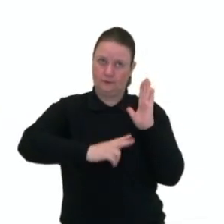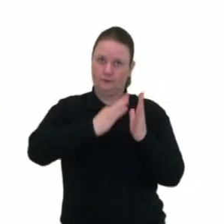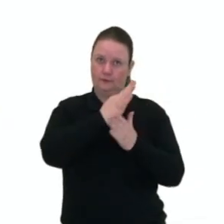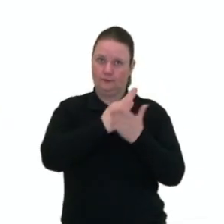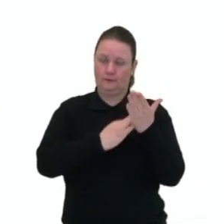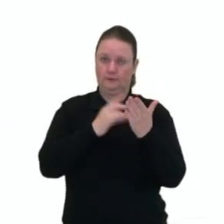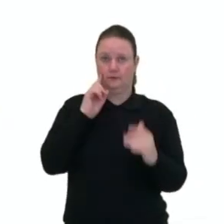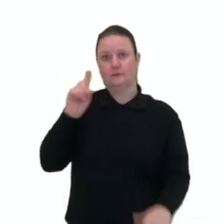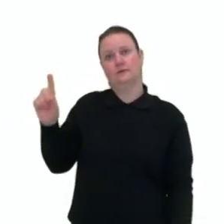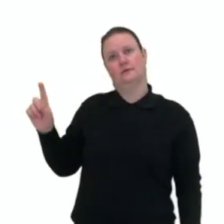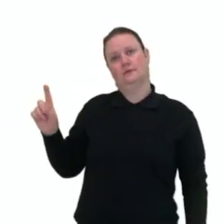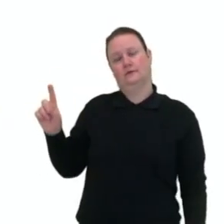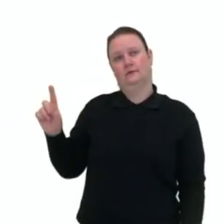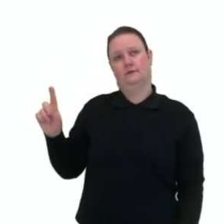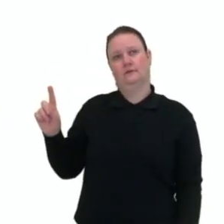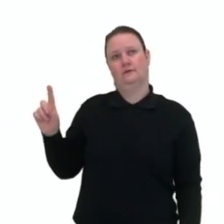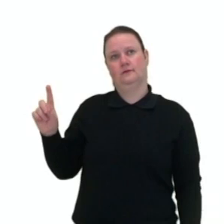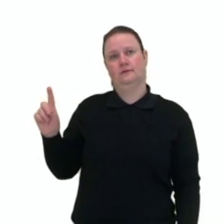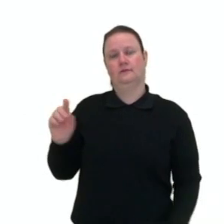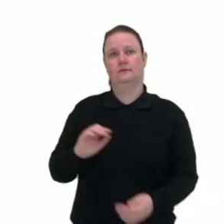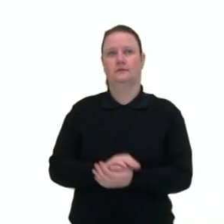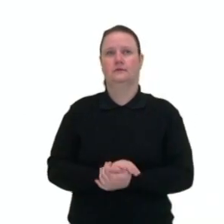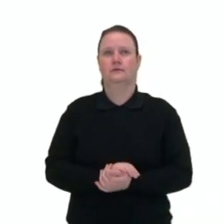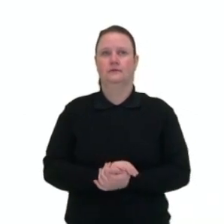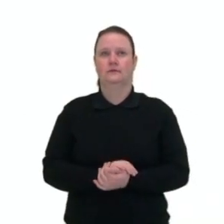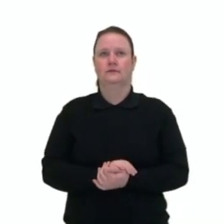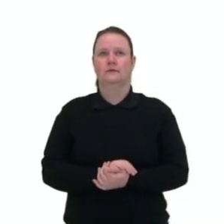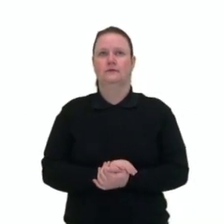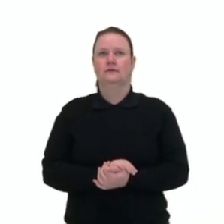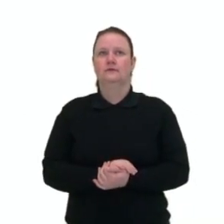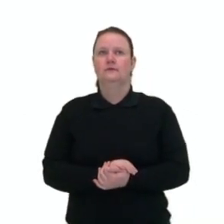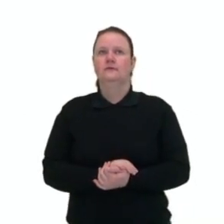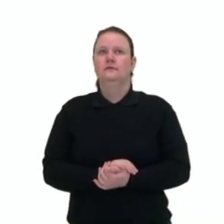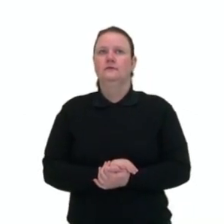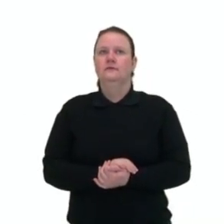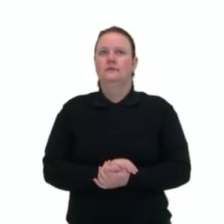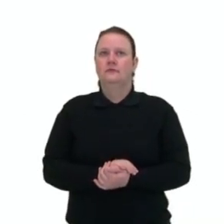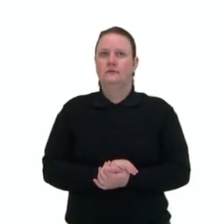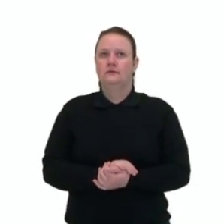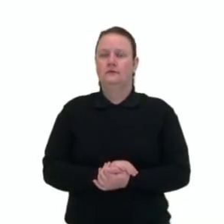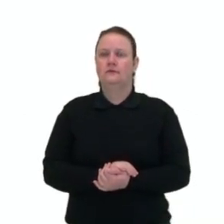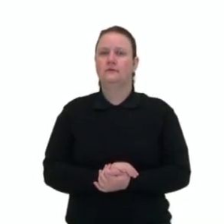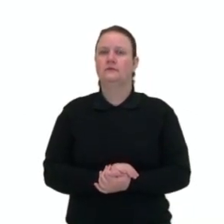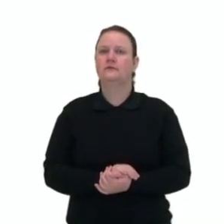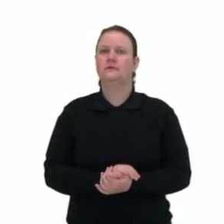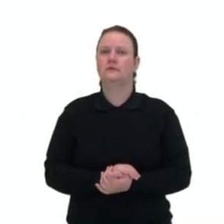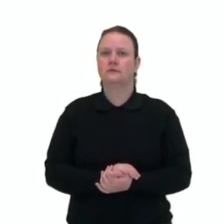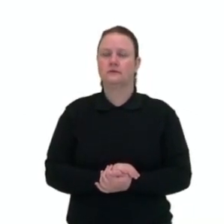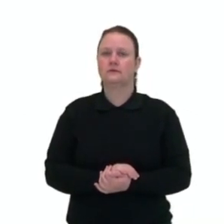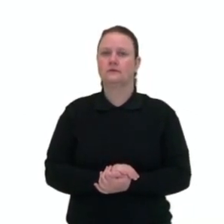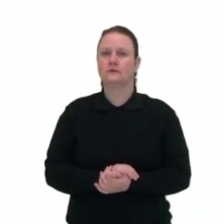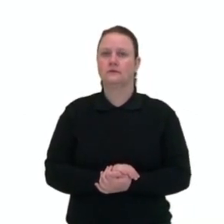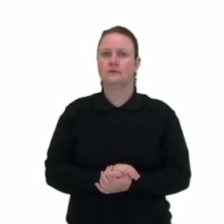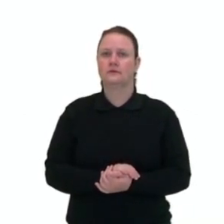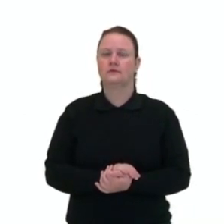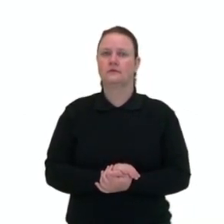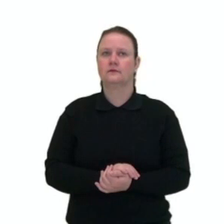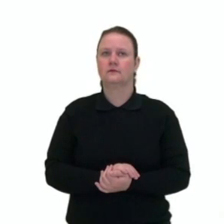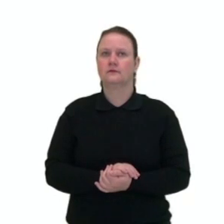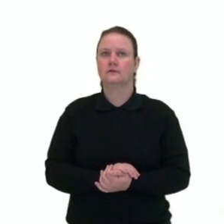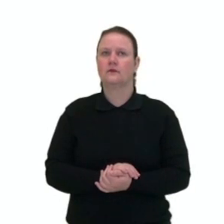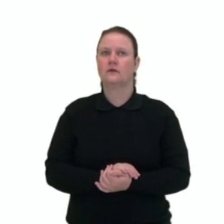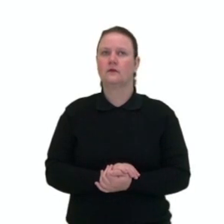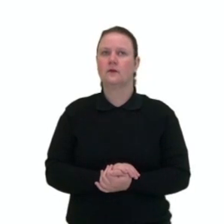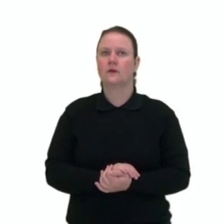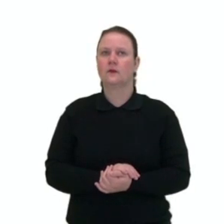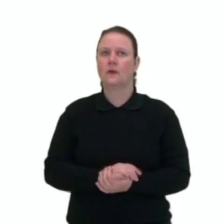comigo. A possibilidade de vitória de Lula gerou grande temor entre os empresários e grupos conservadores,